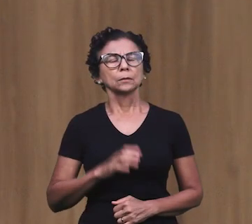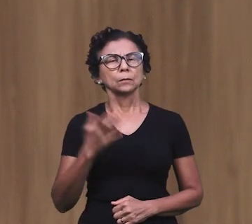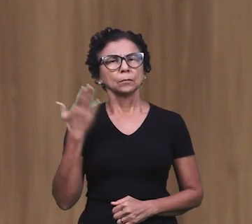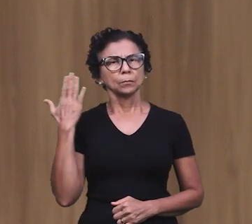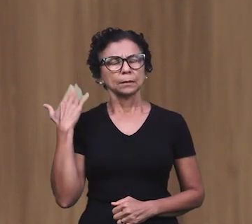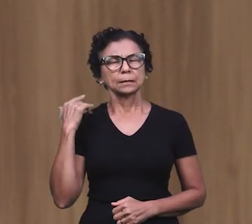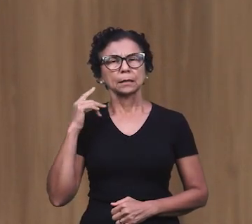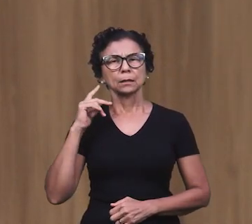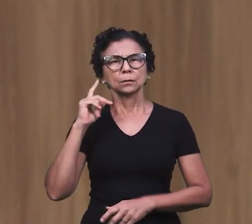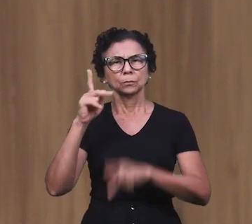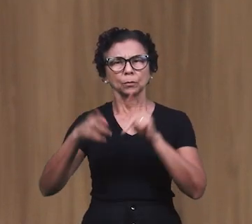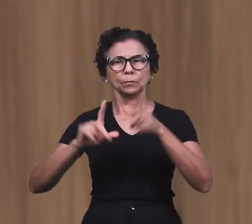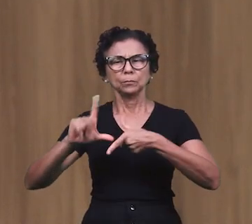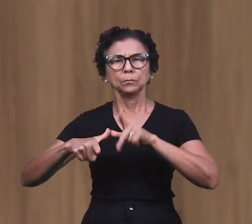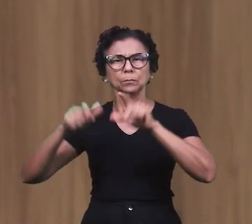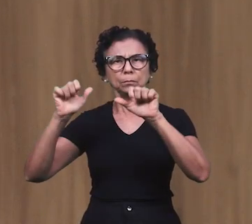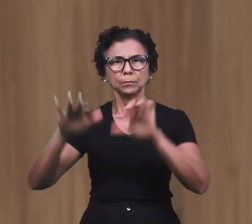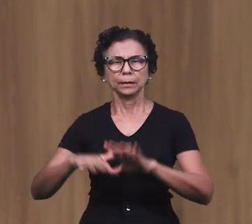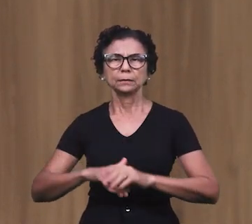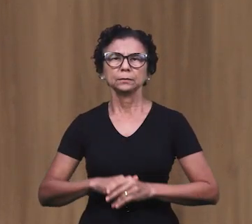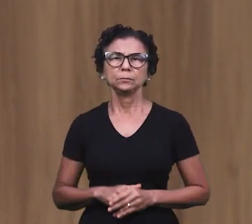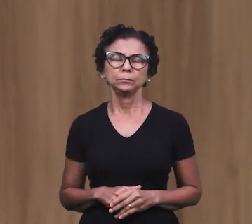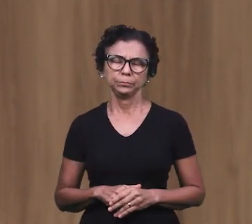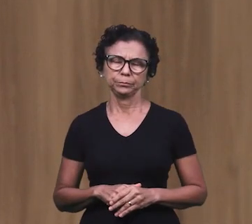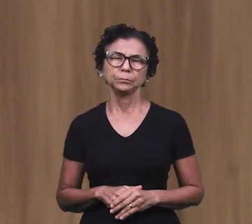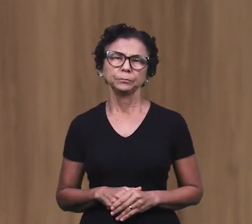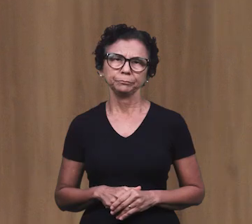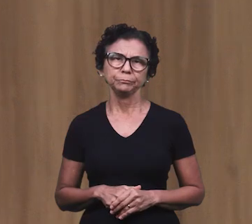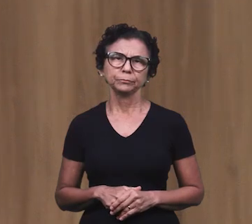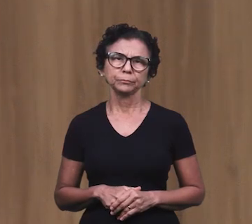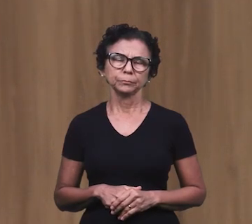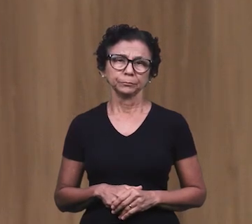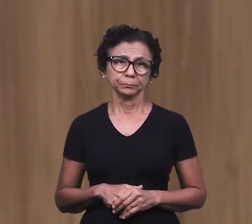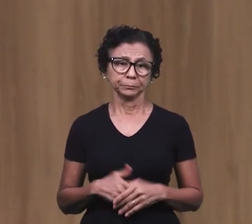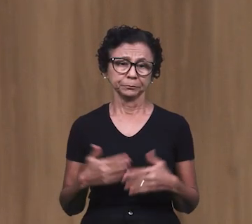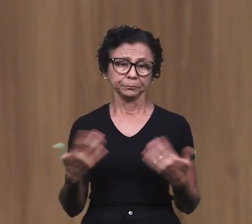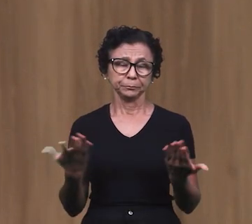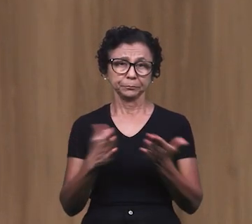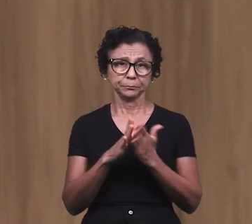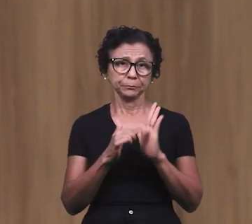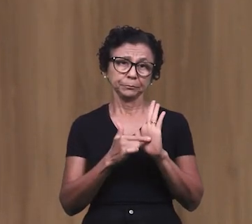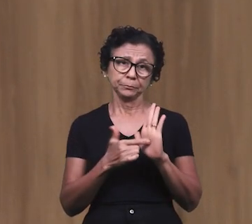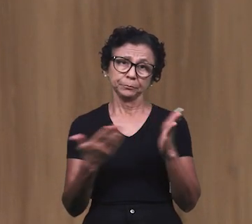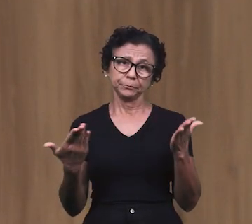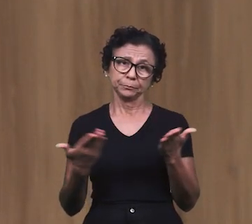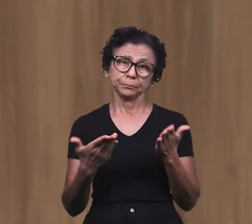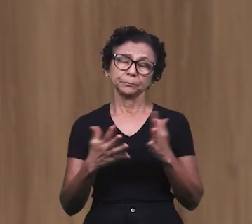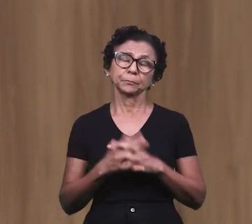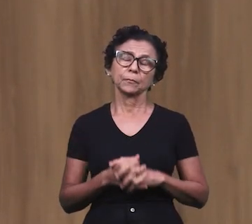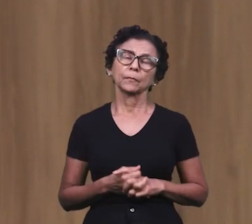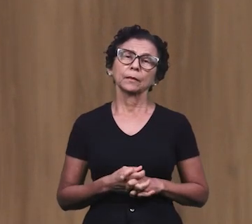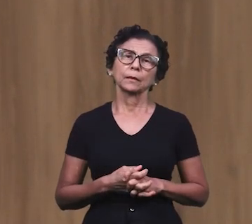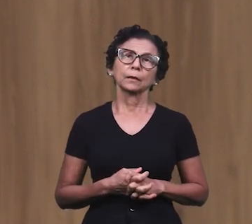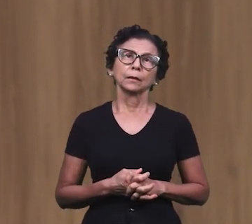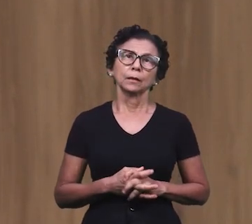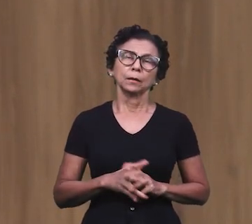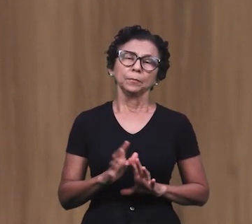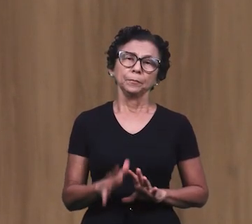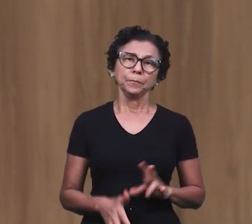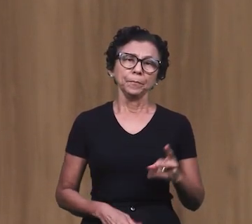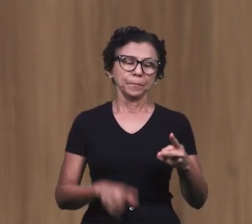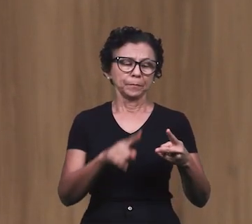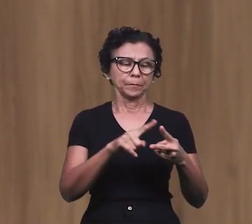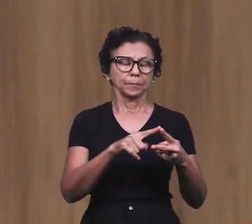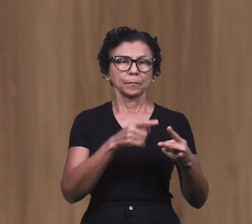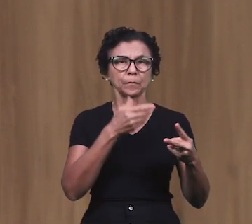Israel e a palavra de Deus ela nos esclarece isso até hoje. Agora, tanto quando era a purificação do homem quanto da casa,